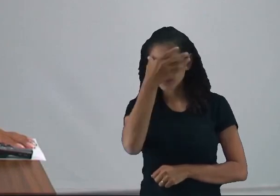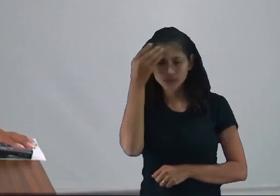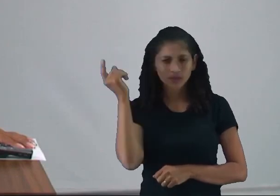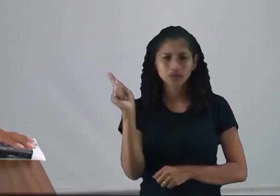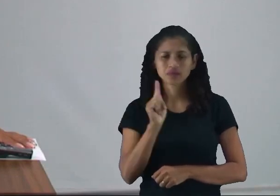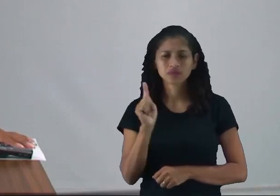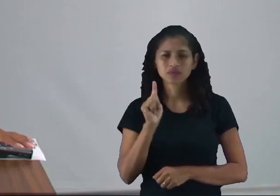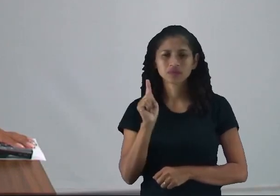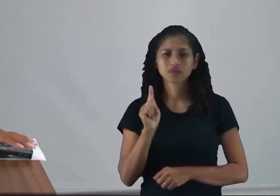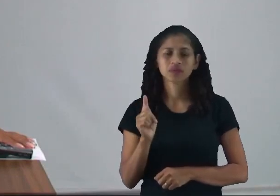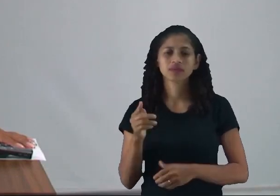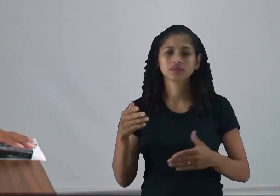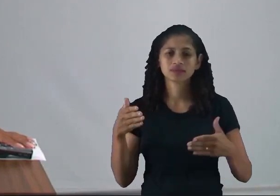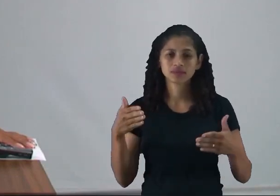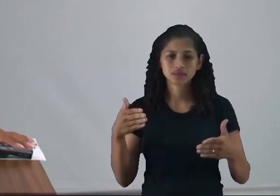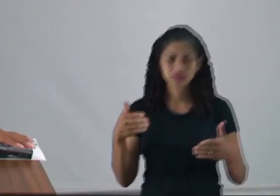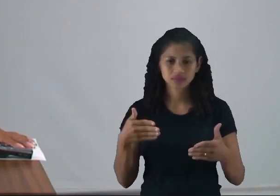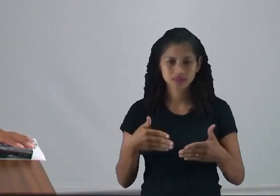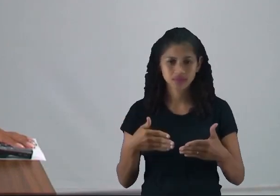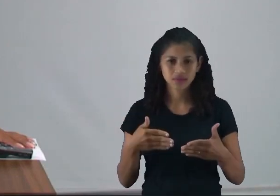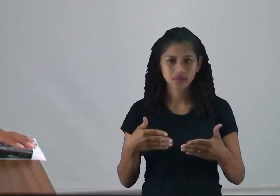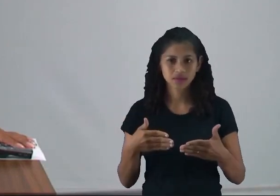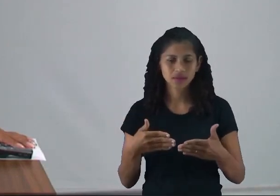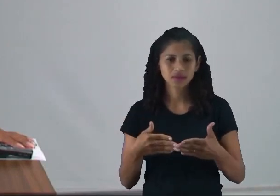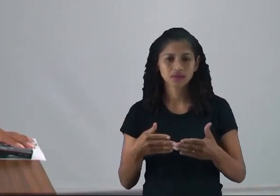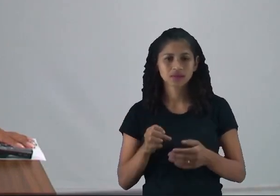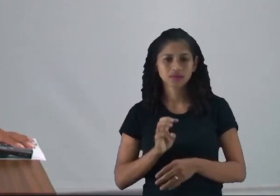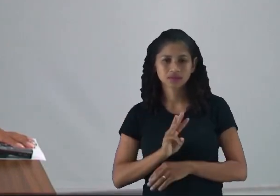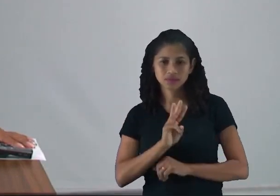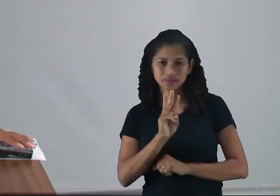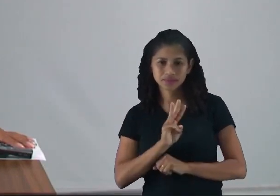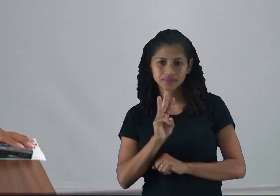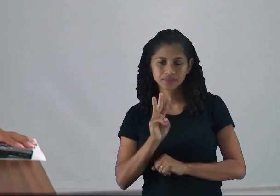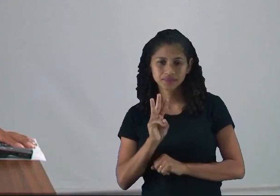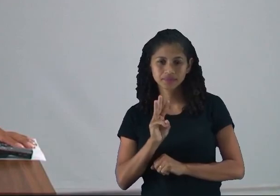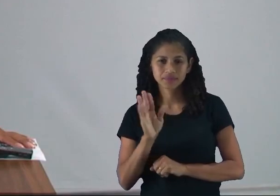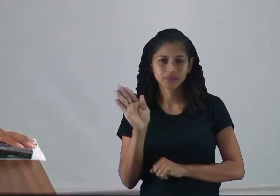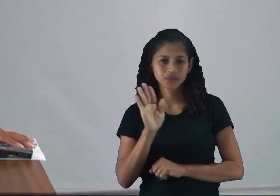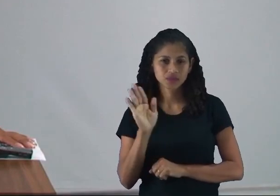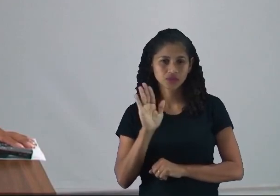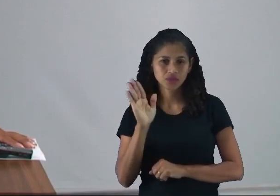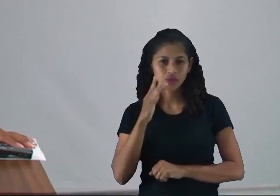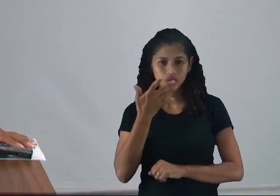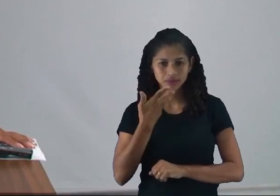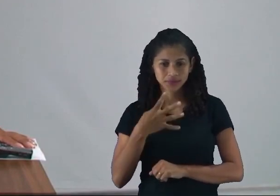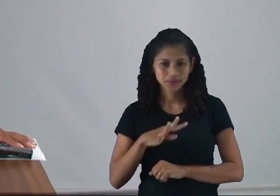para essas e outras aulas, acessem a plataforma Eduque. Tchau, crianças!